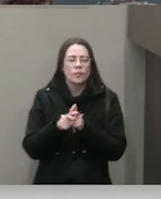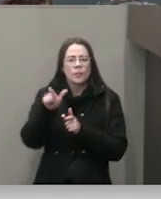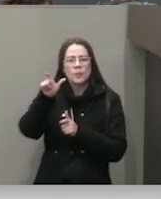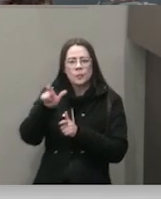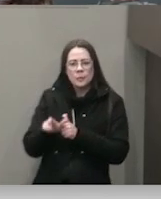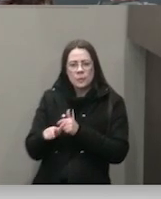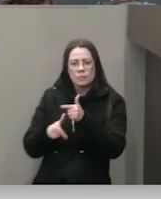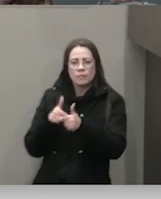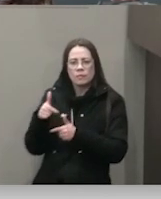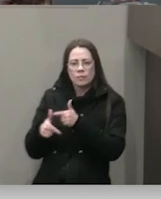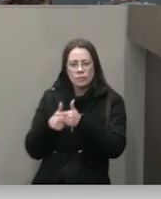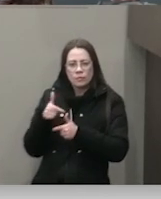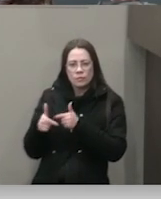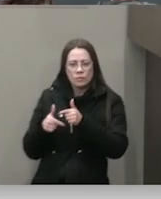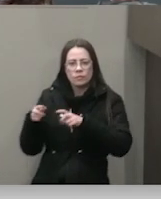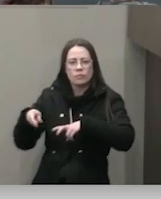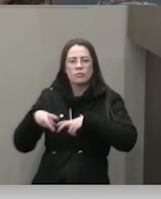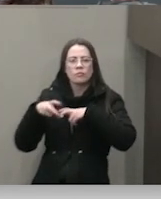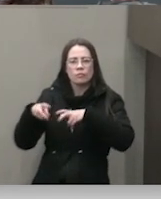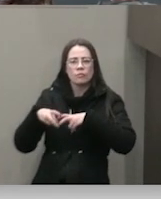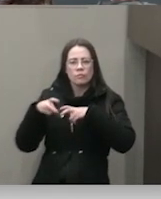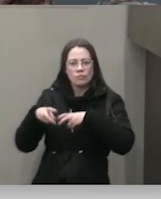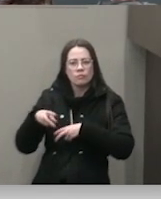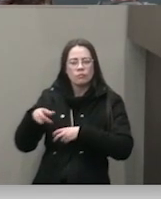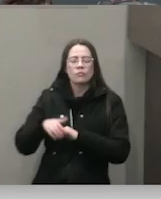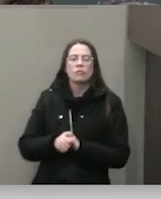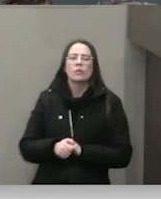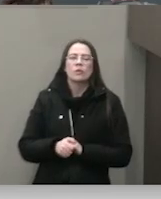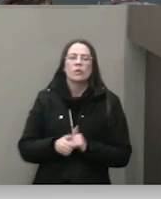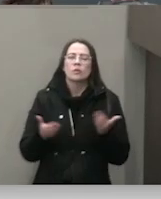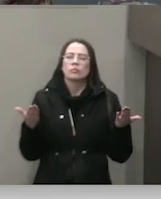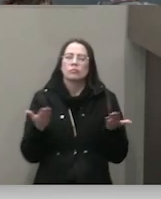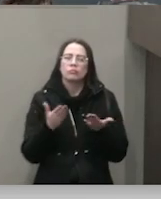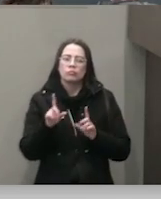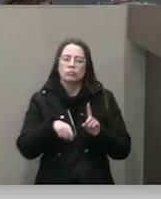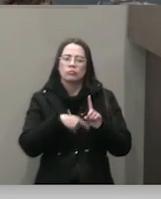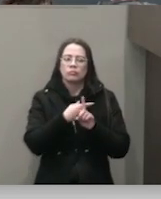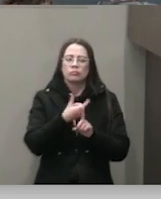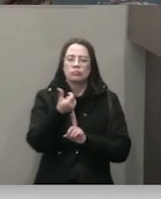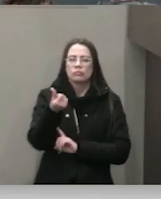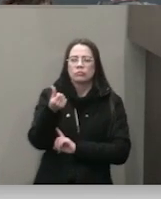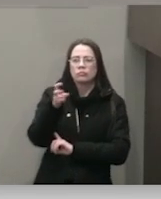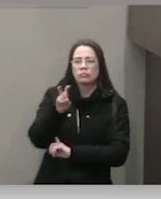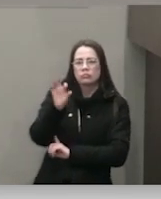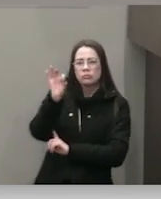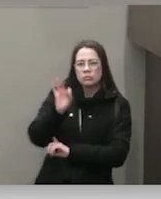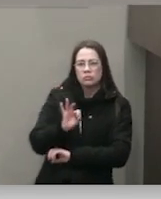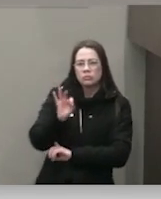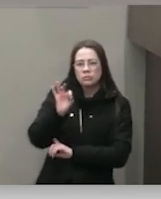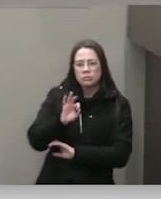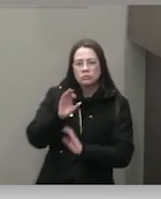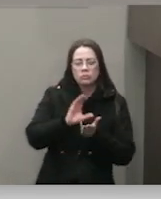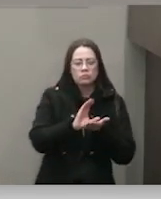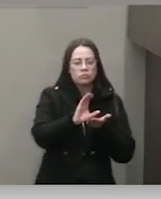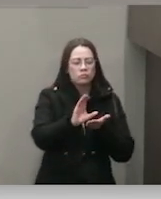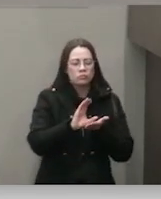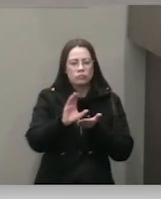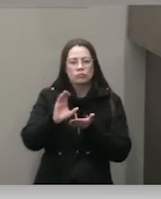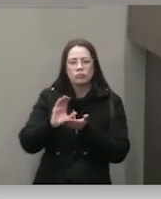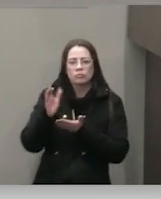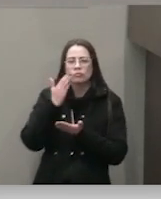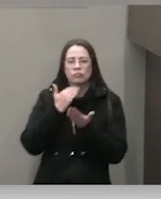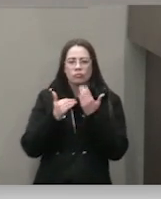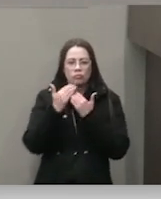da nossa cidade e do nosso interior, vereador Iriel. Hoje, mais de 65% de fornecedores de